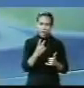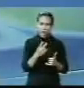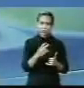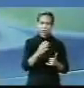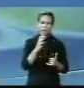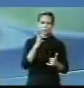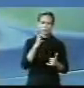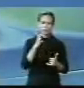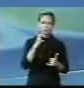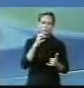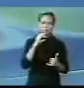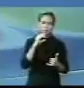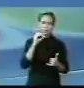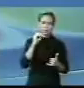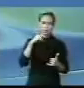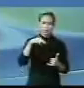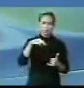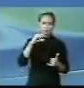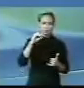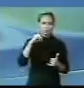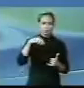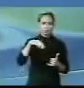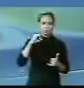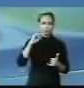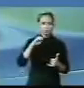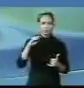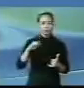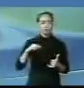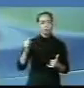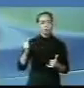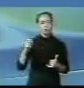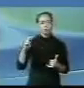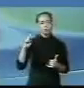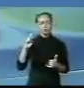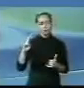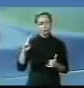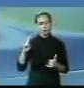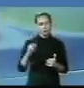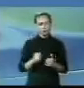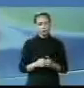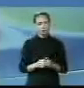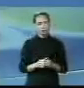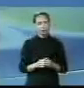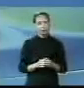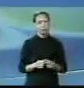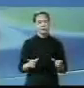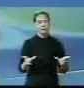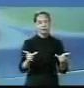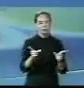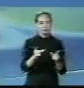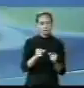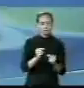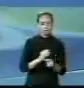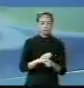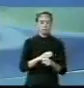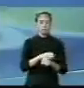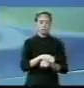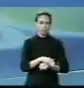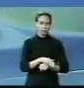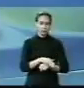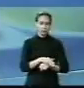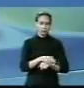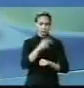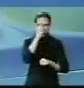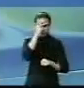dados. Esse item, em especial, esse restringir acessos, que geralmente o administrador de